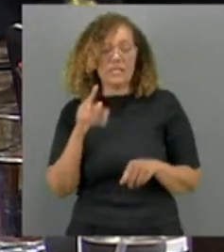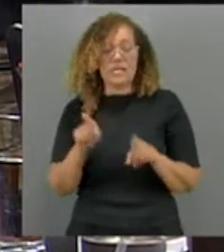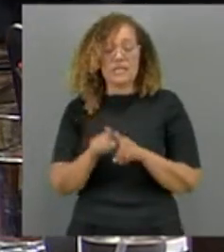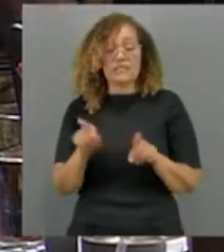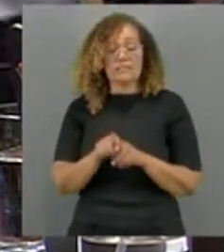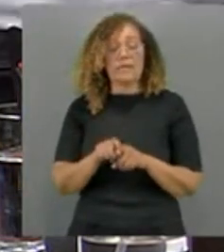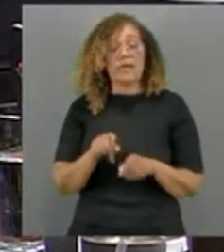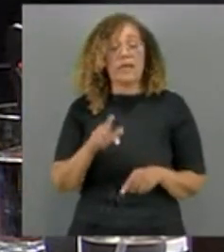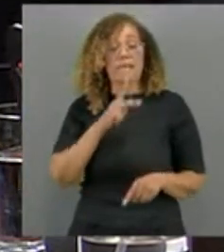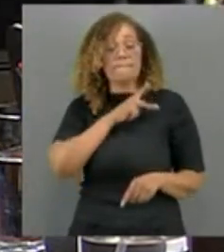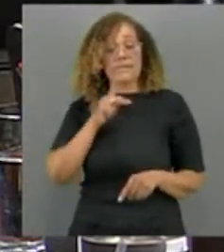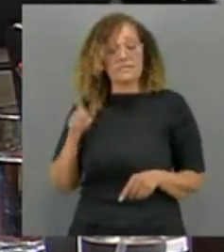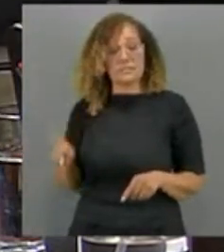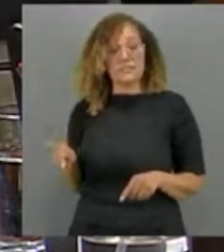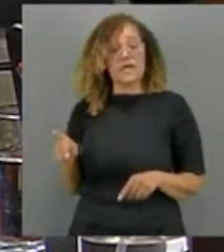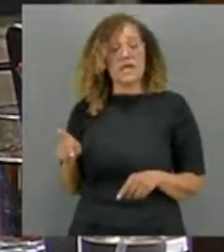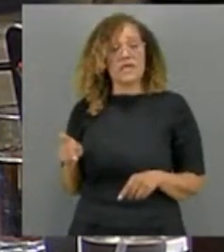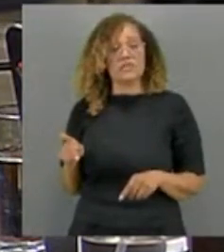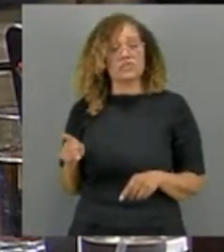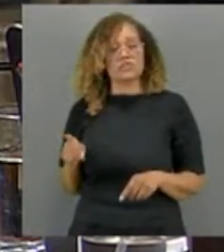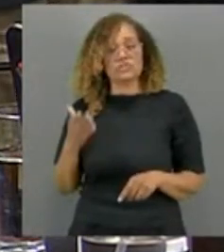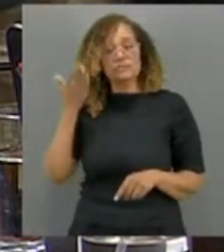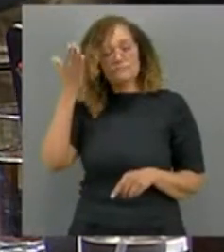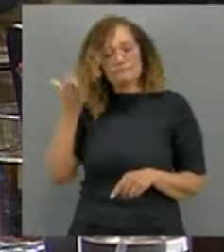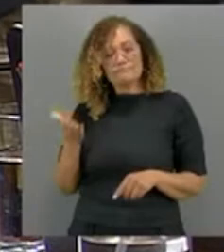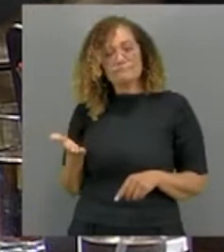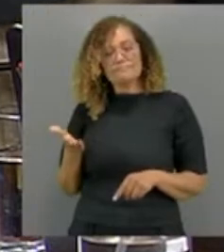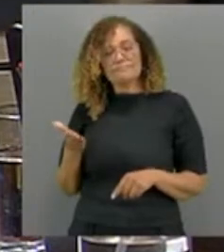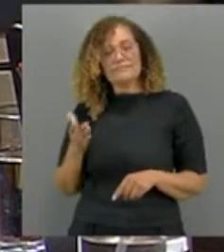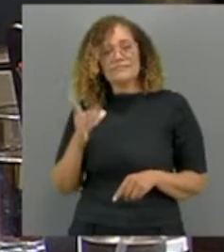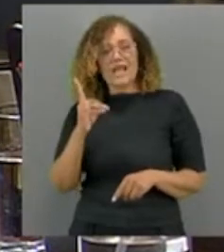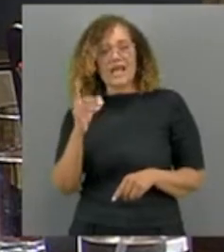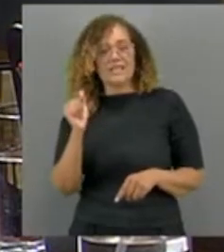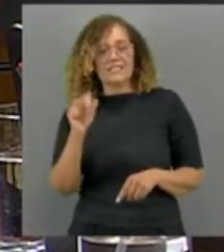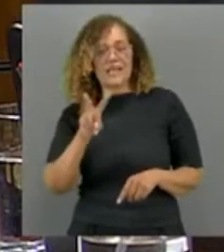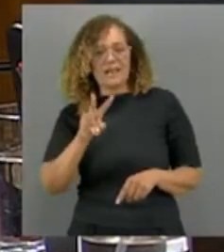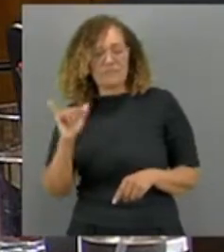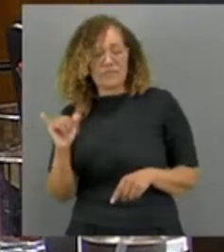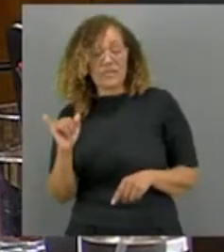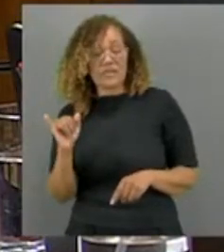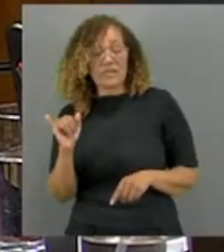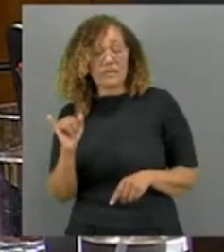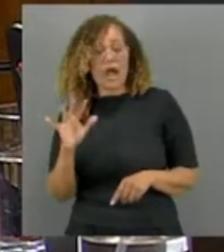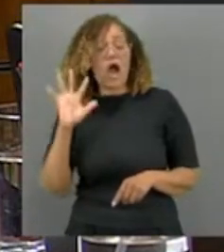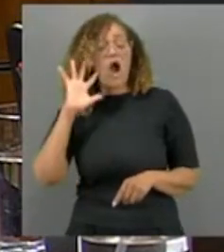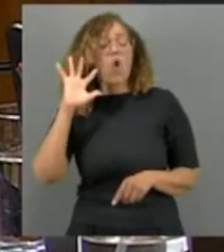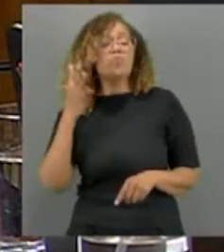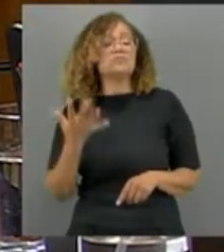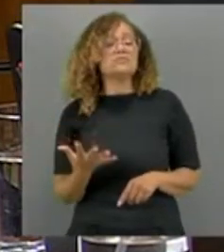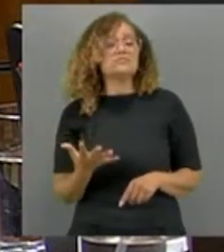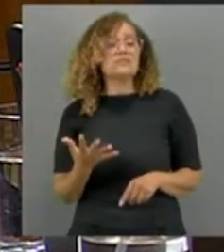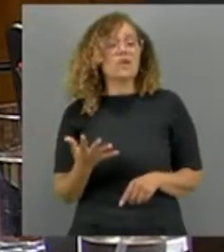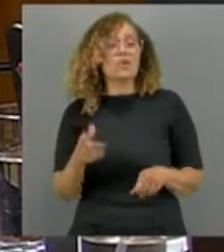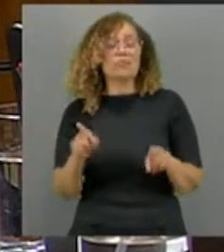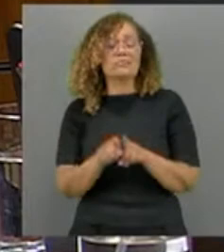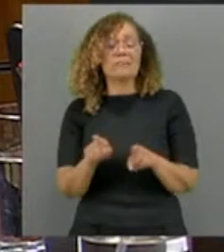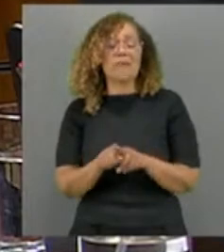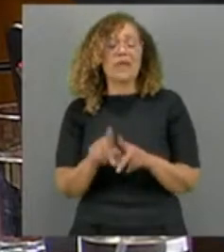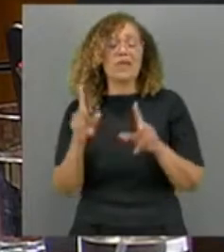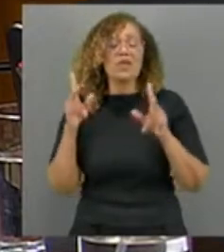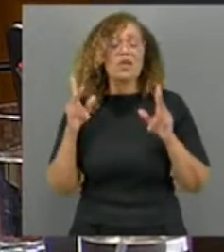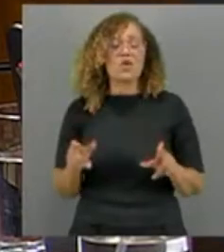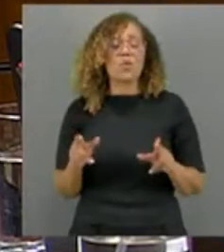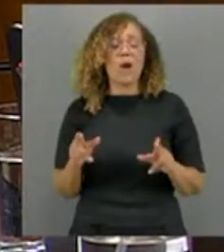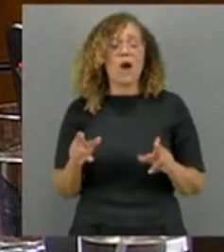dessa comissão, que é o eminente Davi Alcolumbre. Isso culminou com o Holocausto